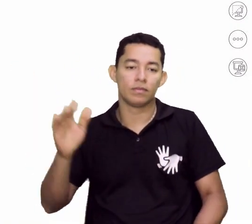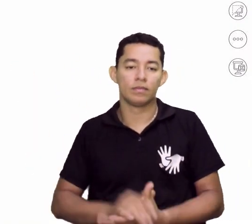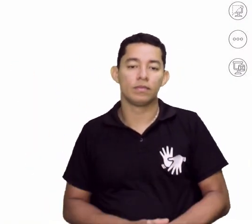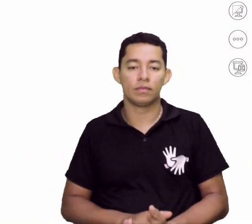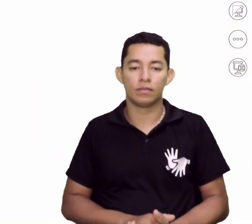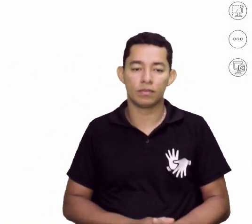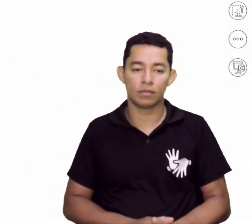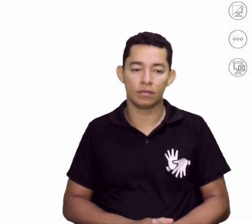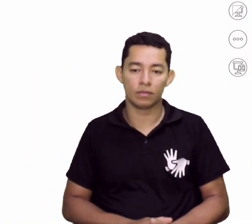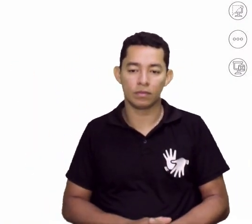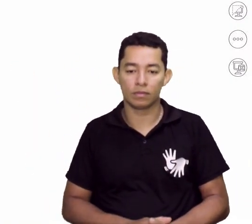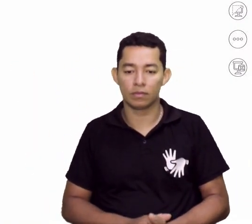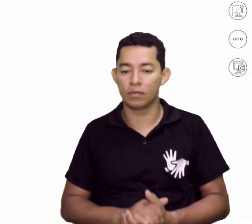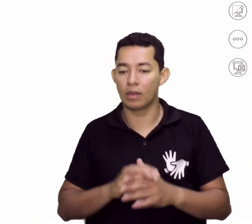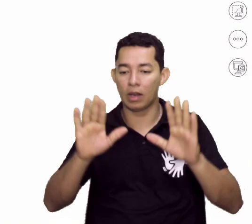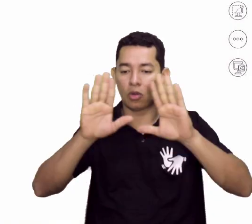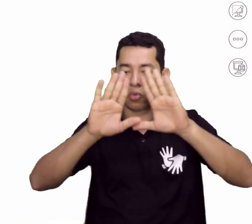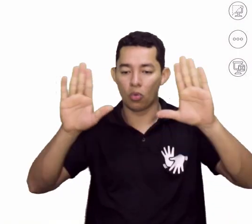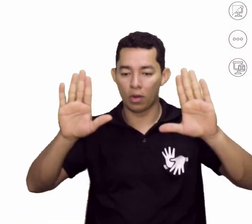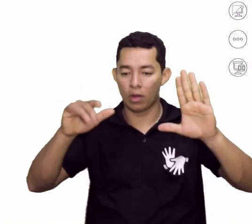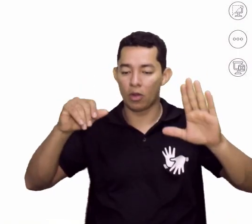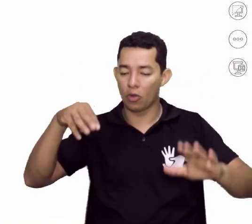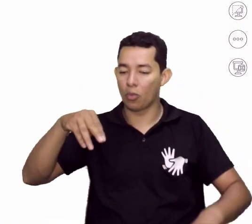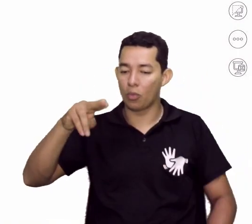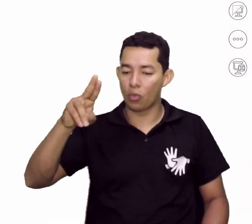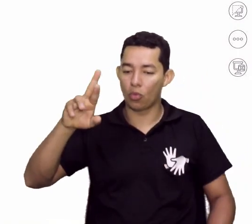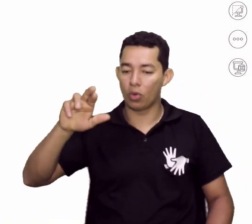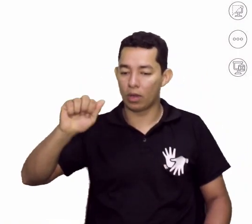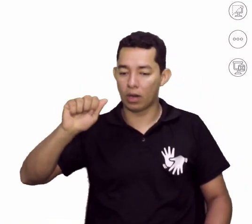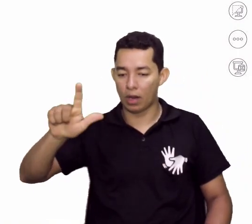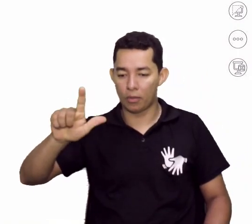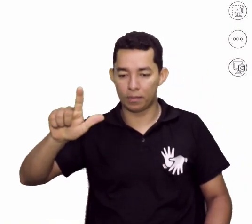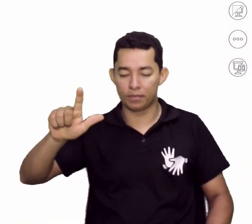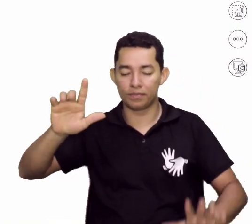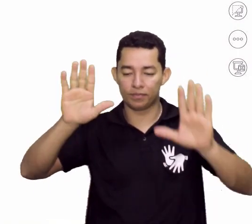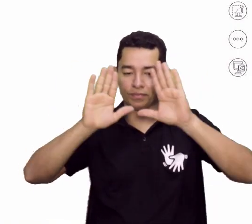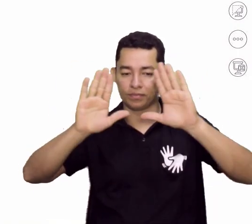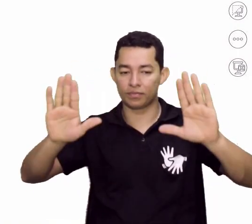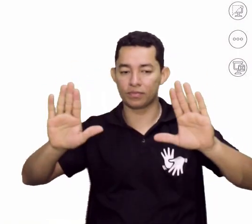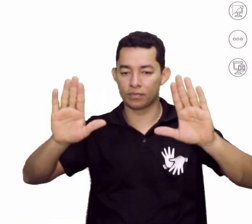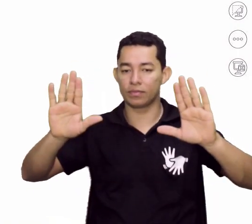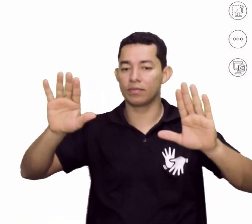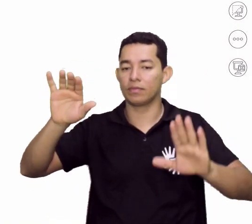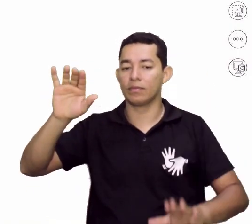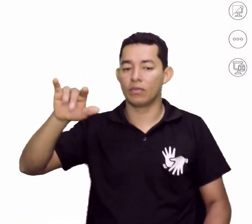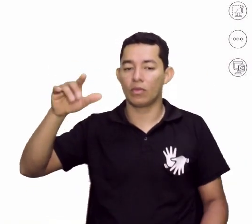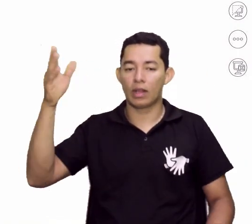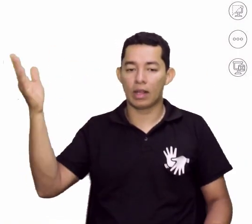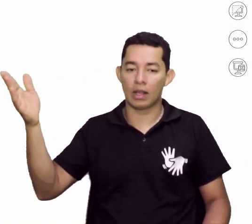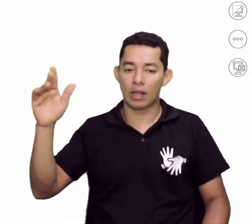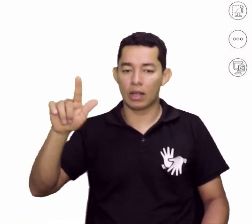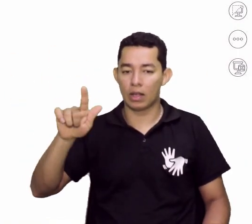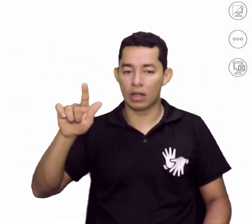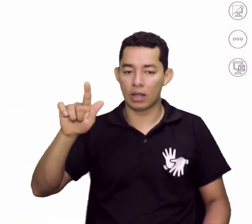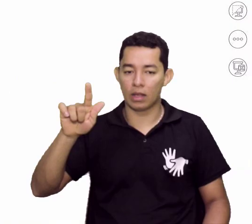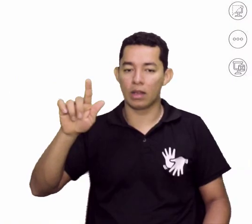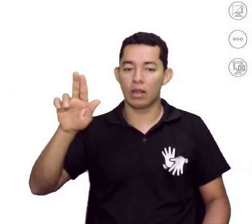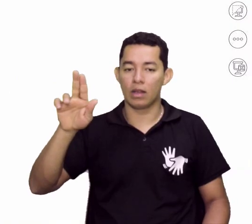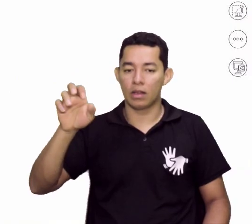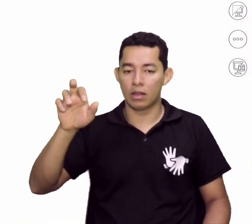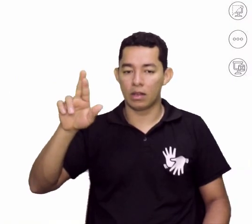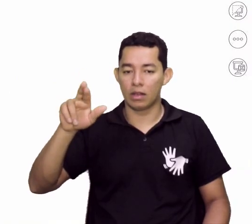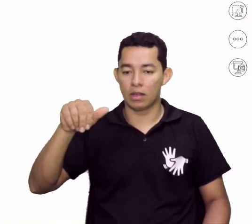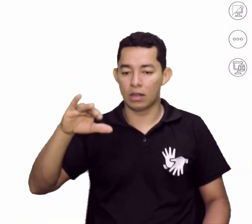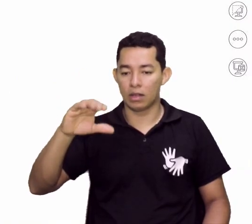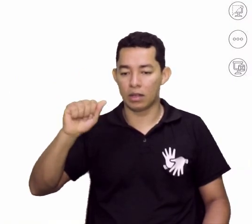obra, desculpa, não é um quadro, hein, gente, é um mural. Guernica, de 1937, né, do